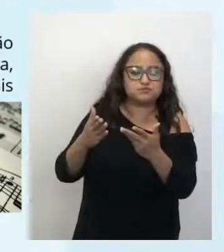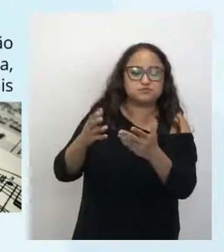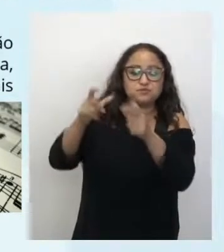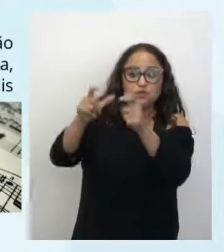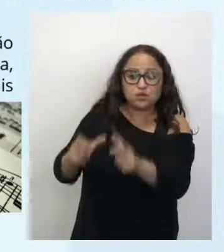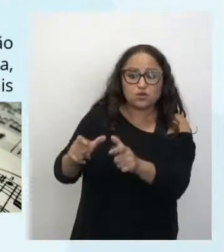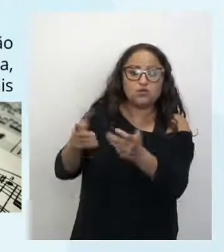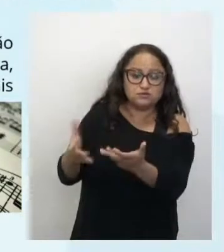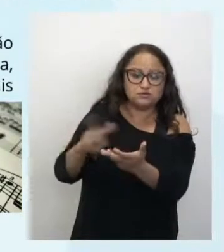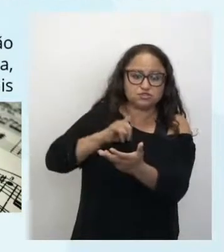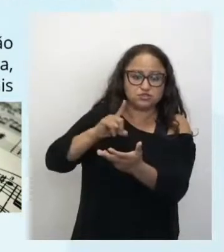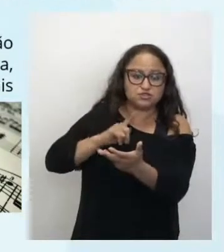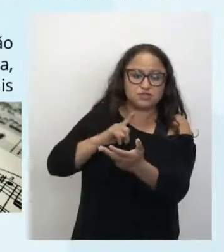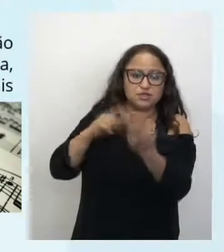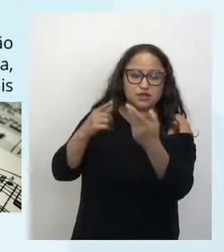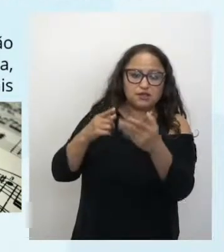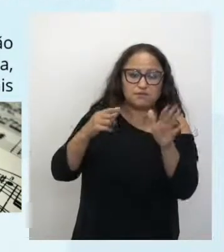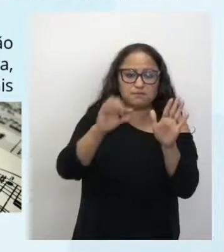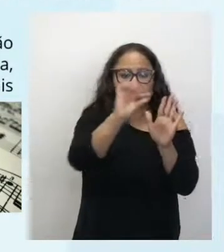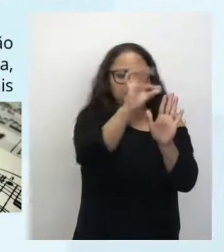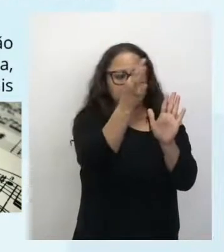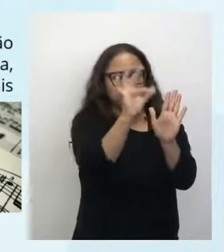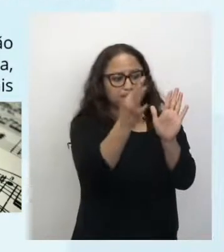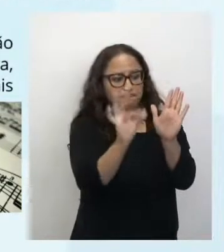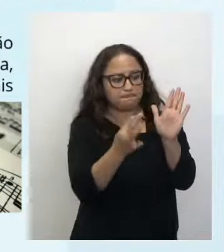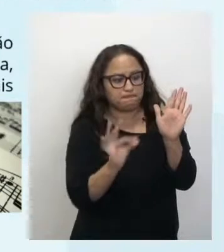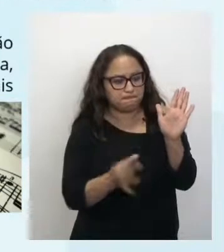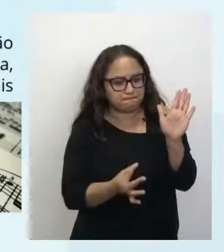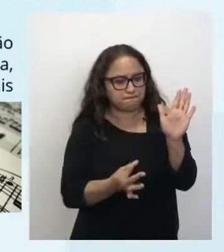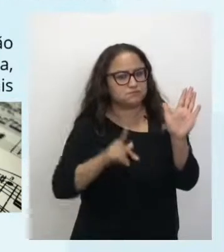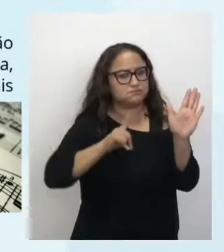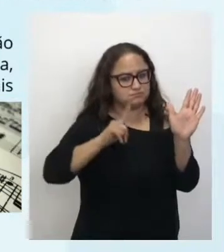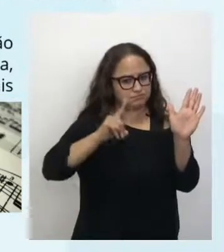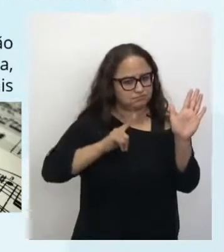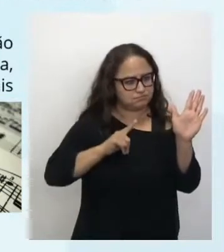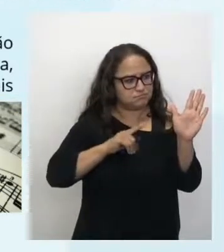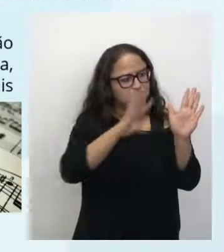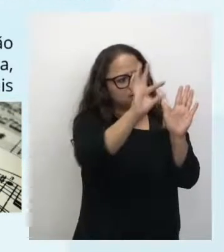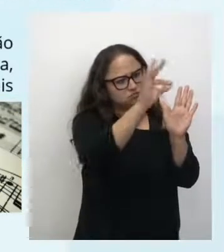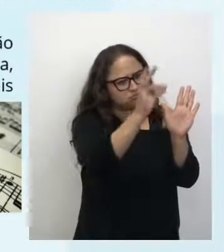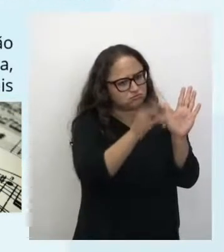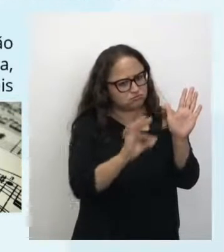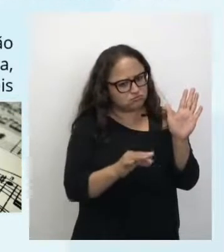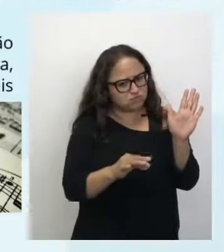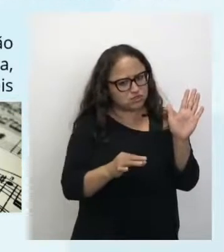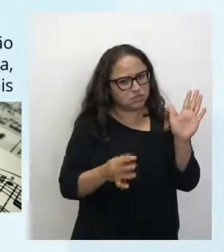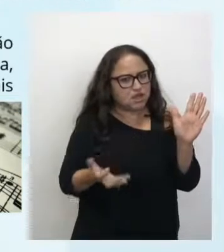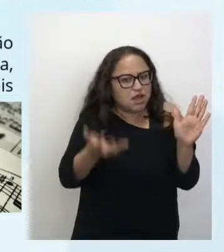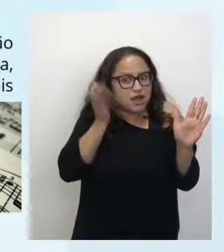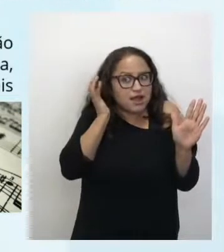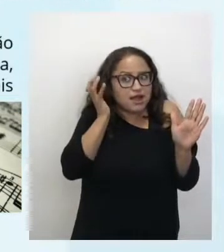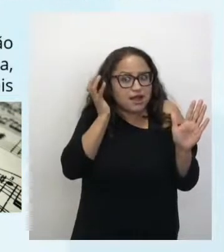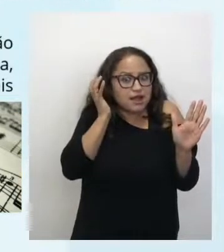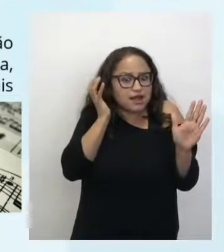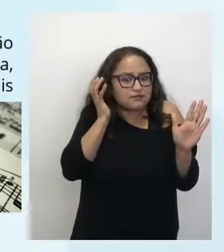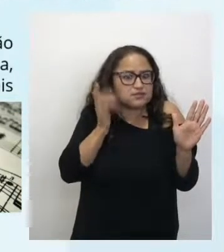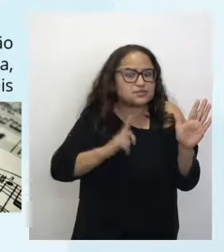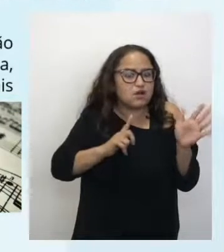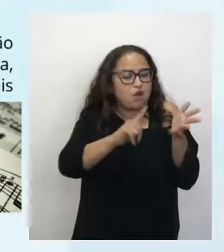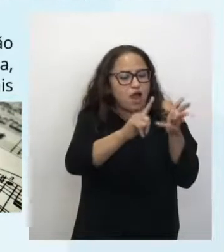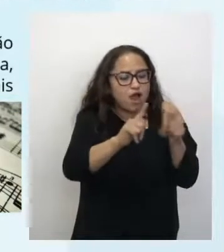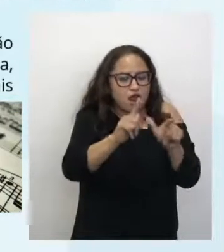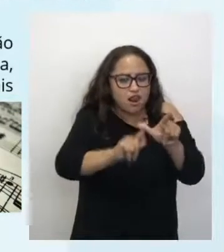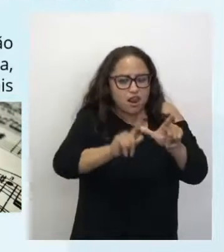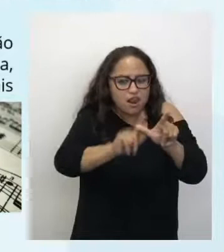Nós temos aí a partitura, né? Para a parte justamente escrita, né? Dessa melodia, né? Nós temos também a parte da letra, né? Onde eu